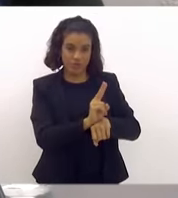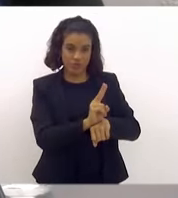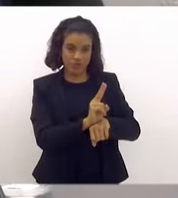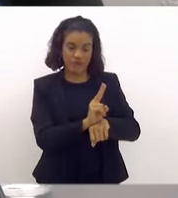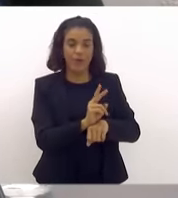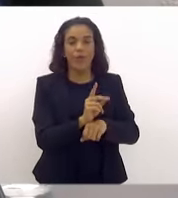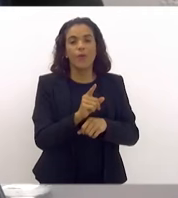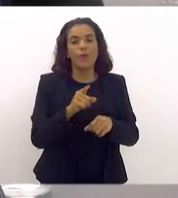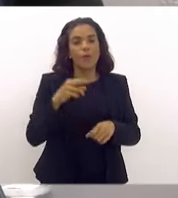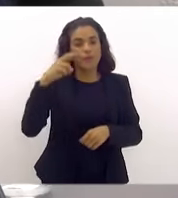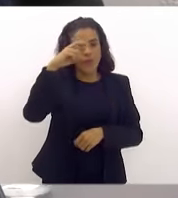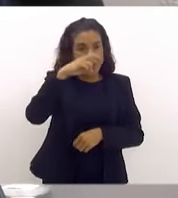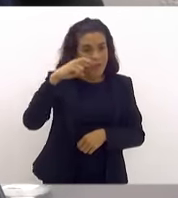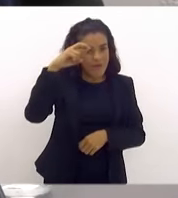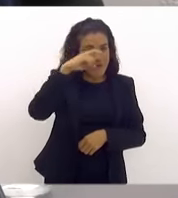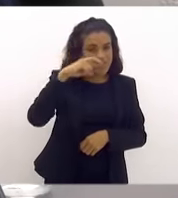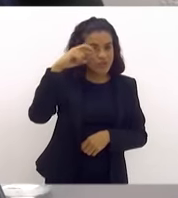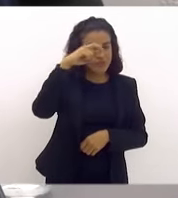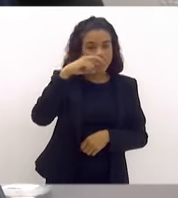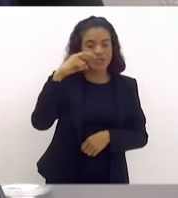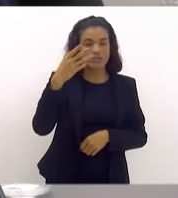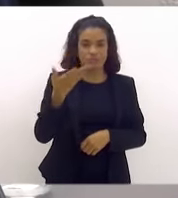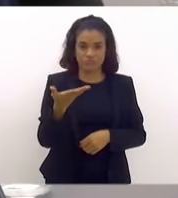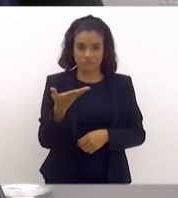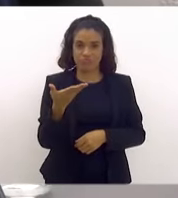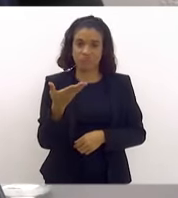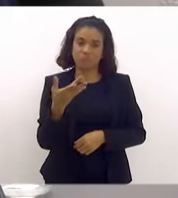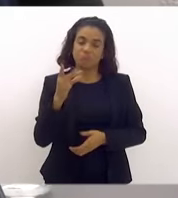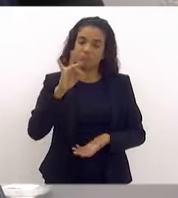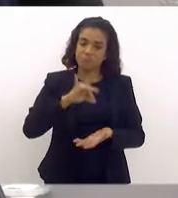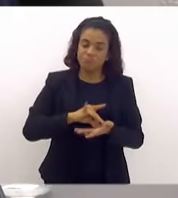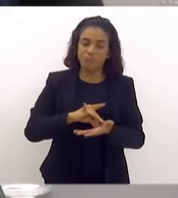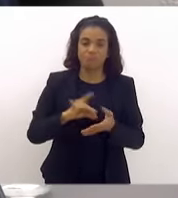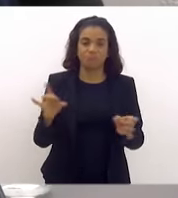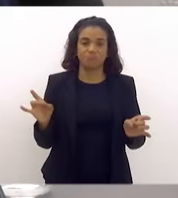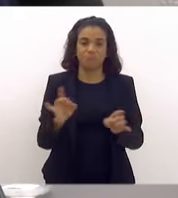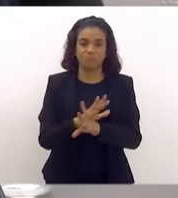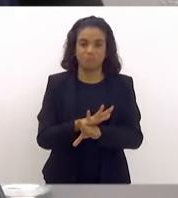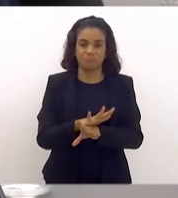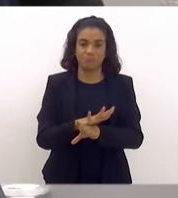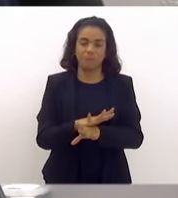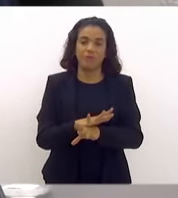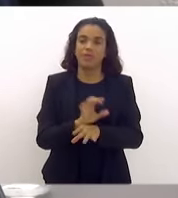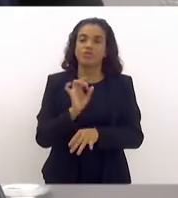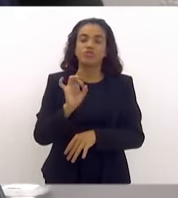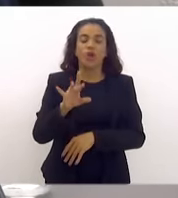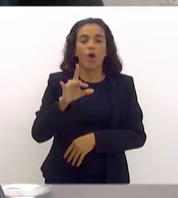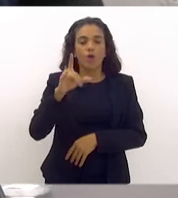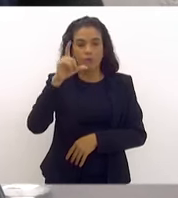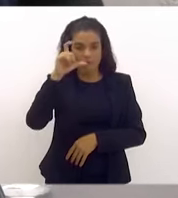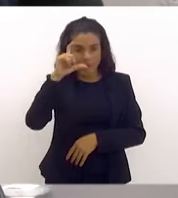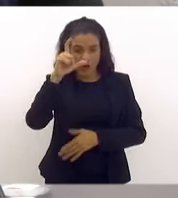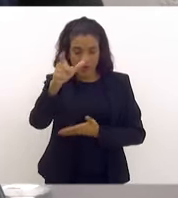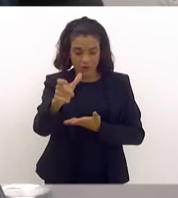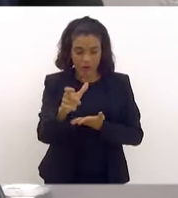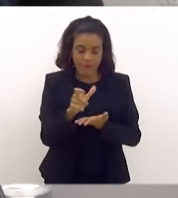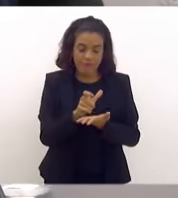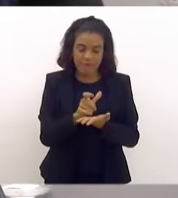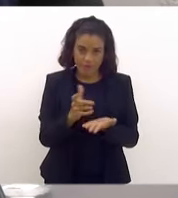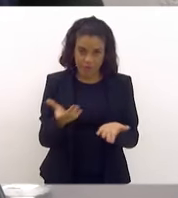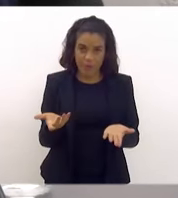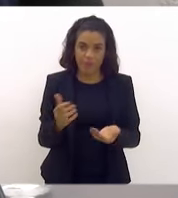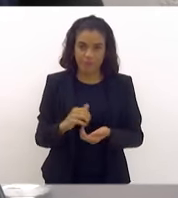uma investigação que realmente seja concluída exclusivamente Com base no reconhecimento fotográfico